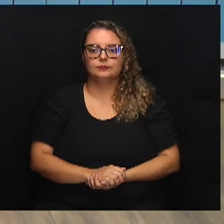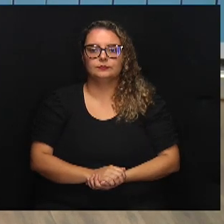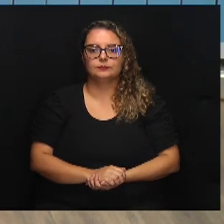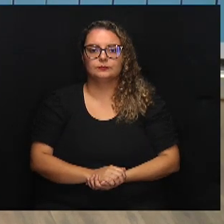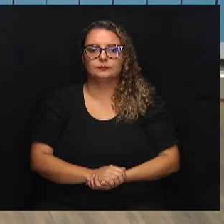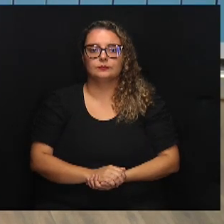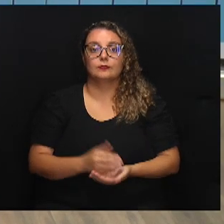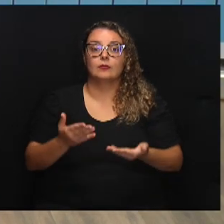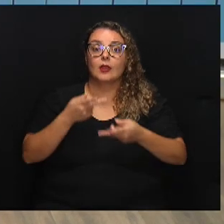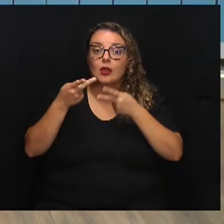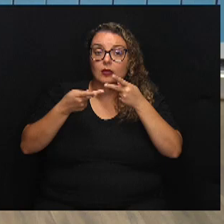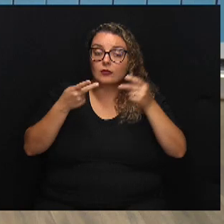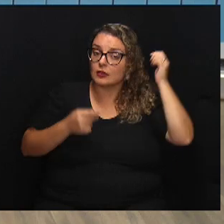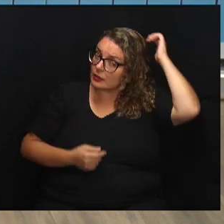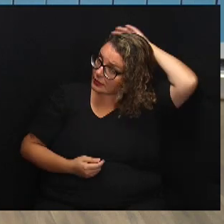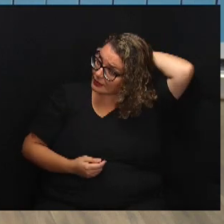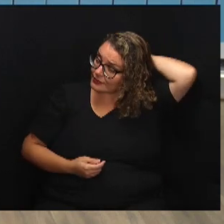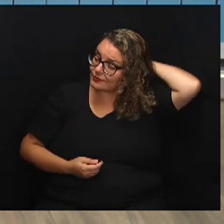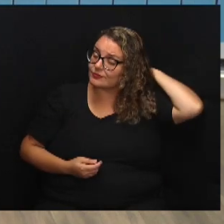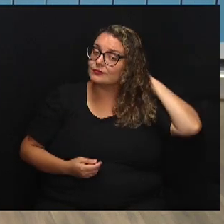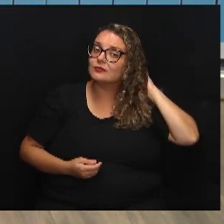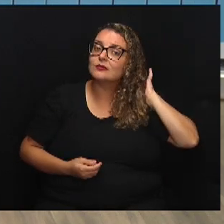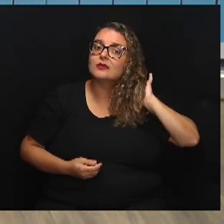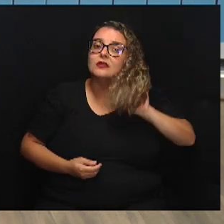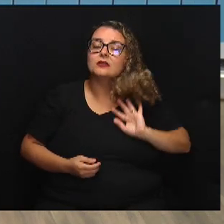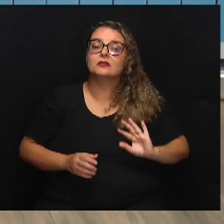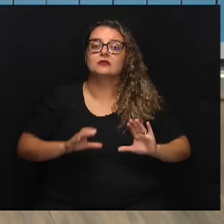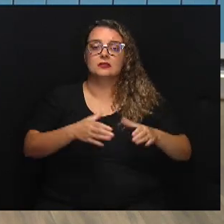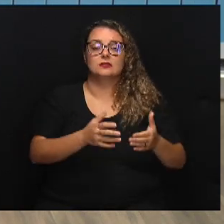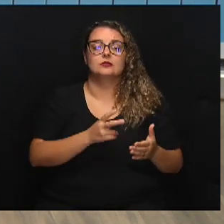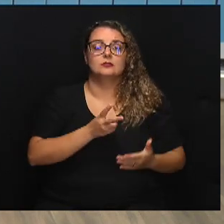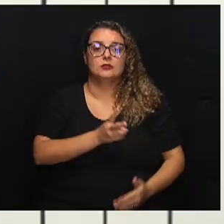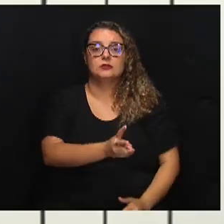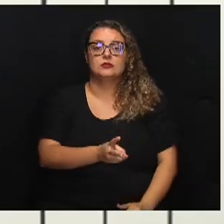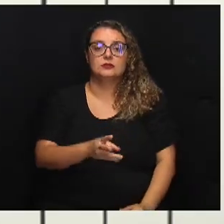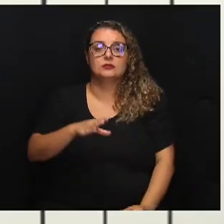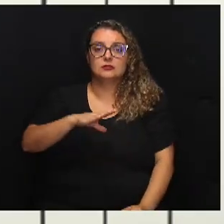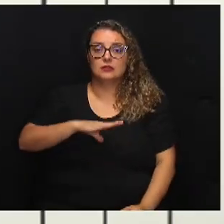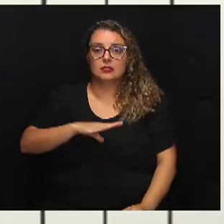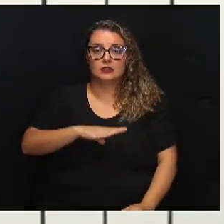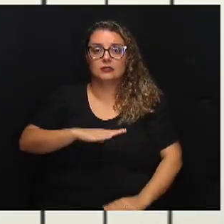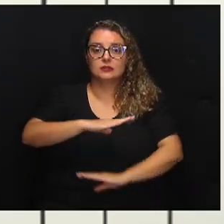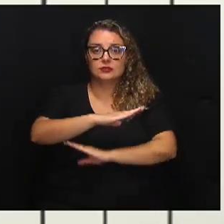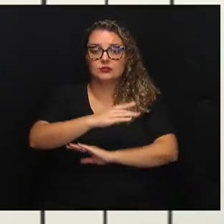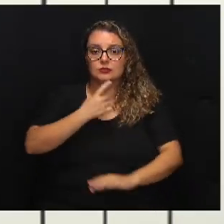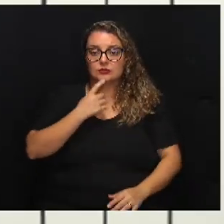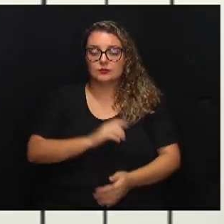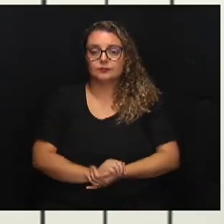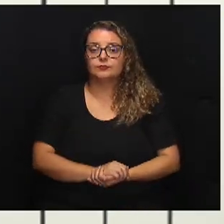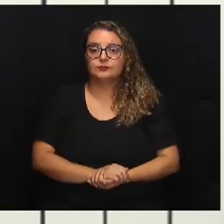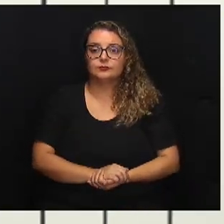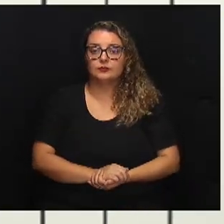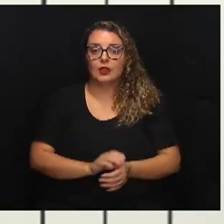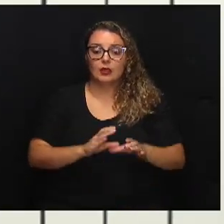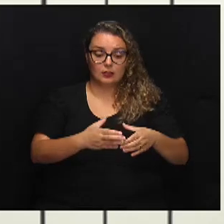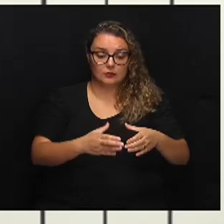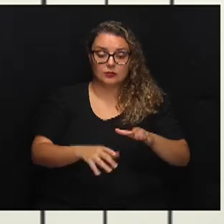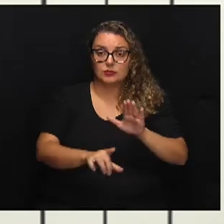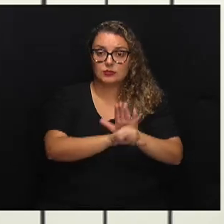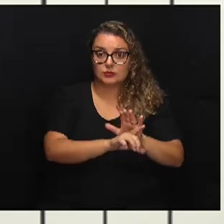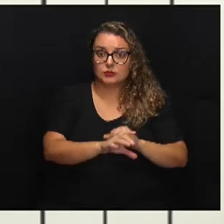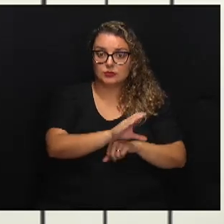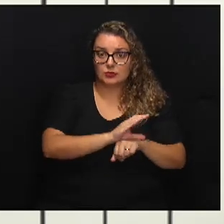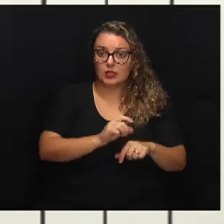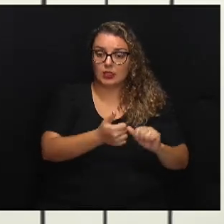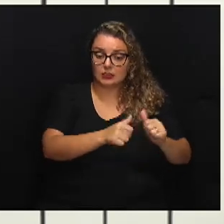Agora a gente vai falar do trabalho das comissões permanentes aqui da Câmara de Campinas, porque a Comissão de Legalidade analisou e